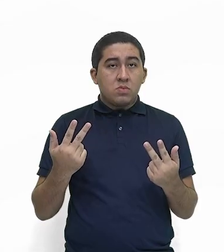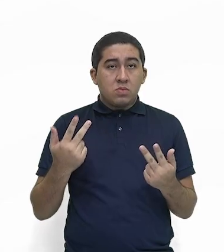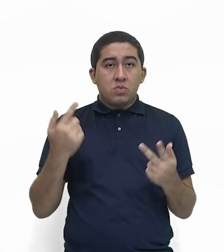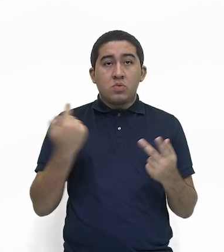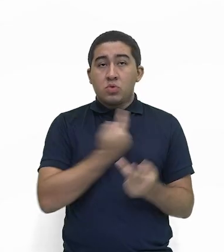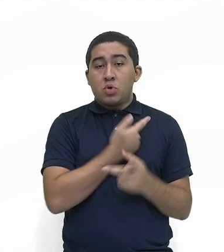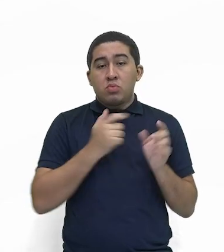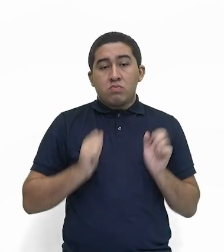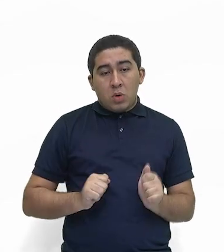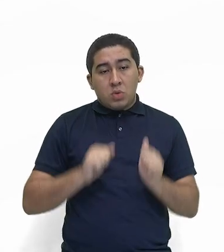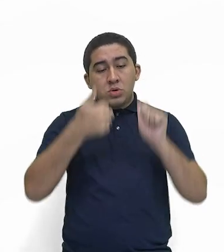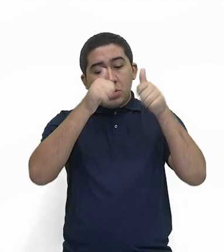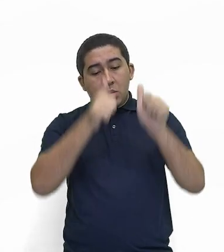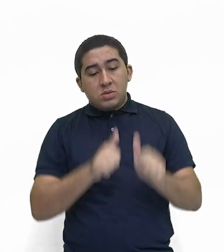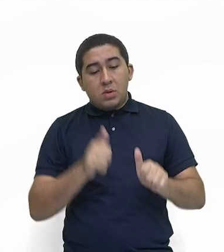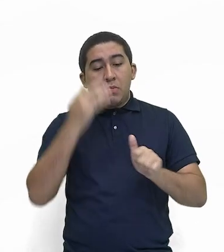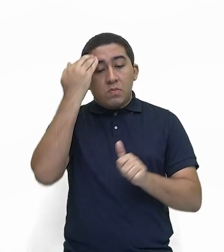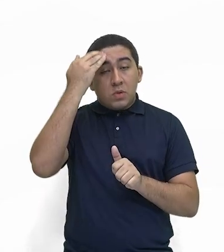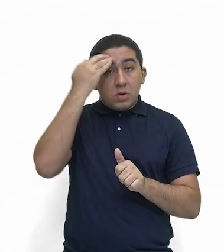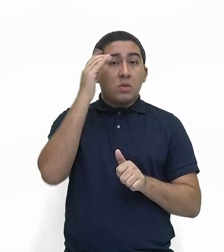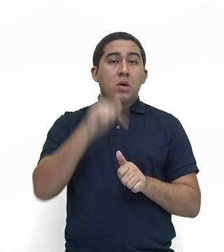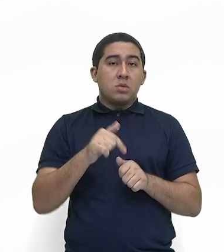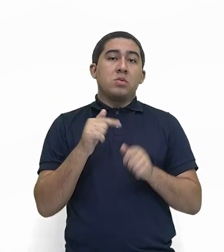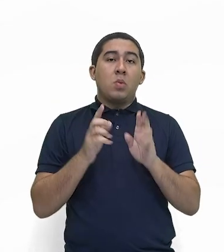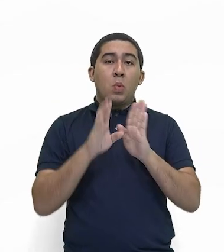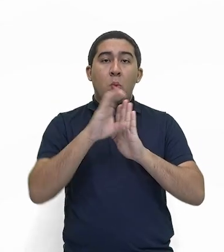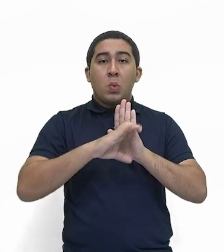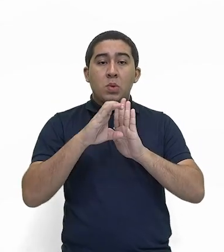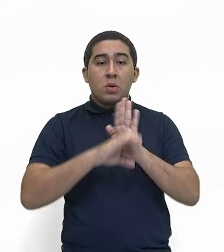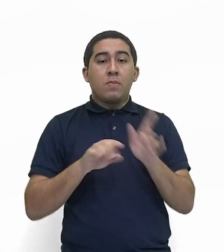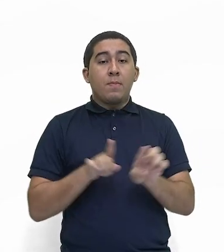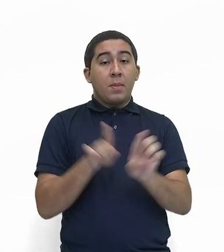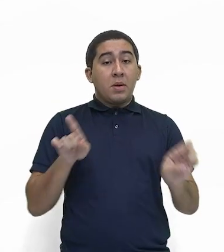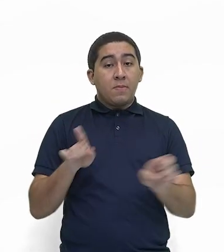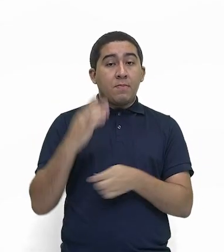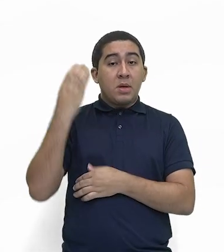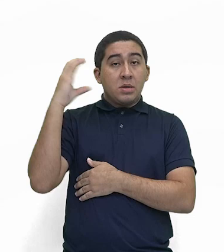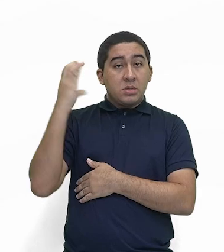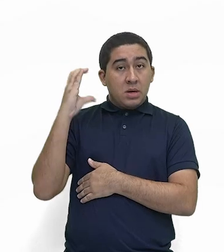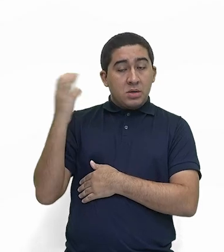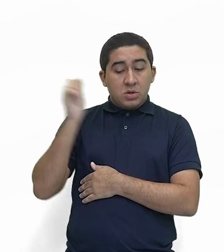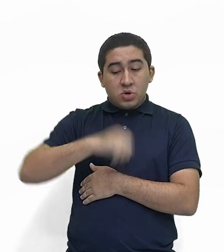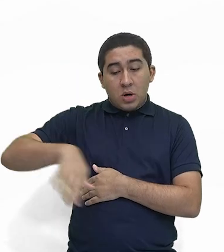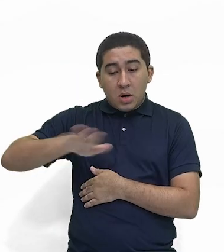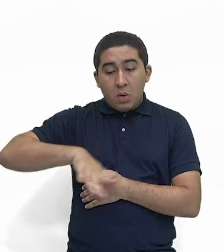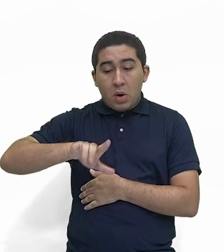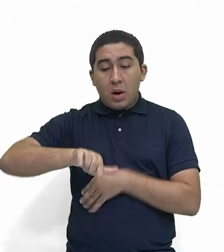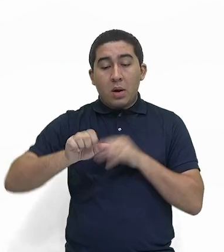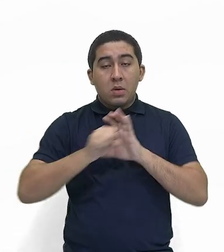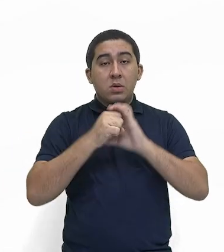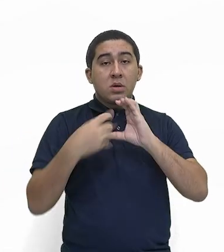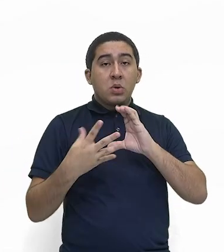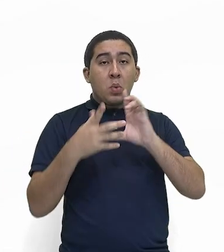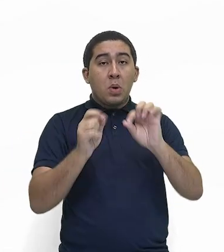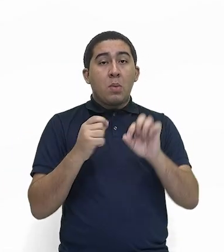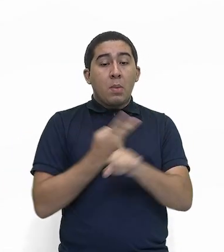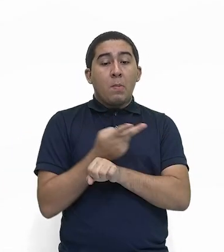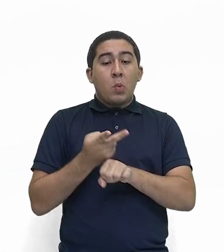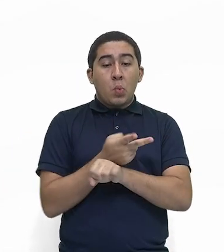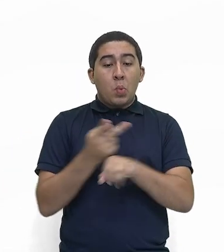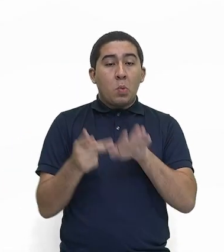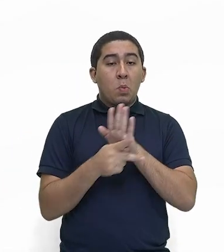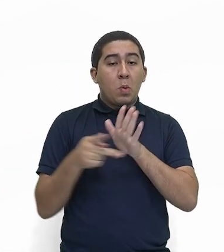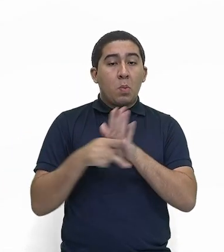gente pode verificar a partir disso, mas a ciência, ela, de um modo geral, ela é caracterizada por uma busca de